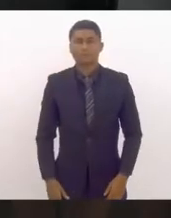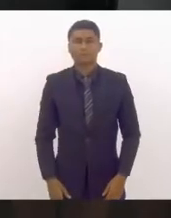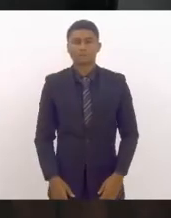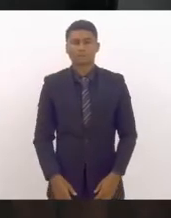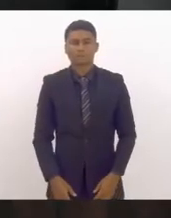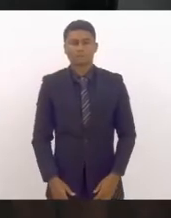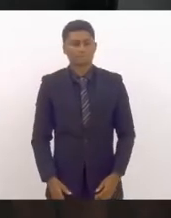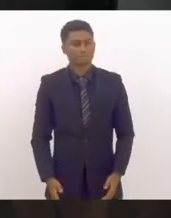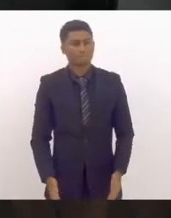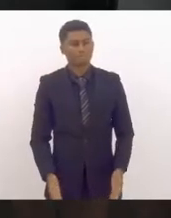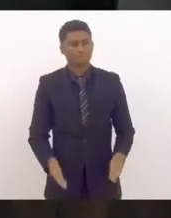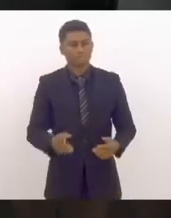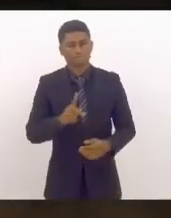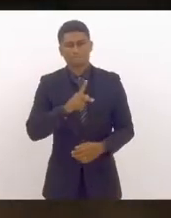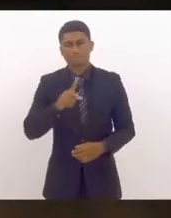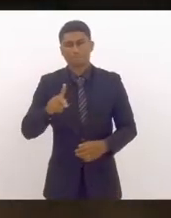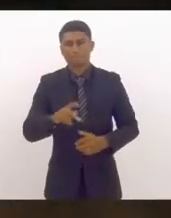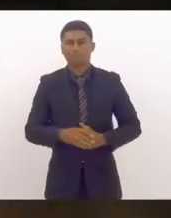Presidente,